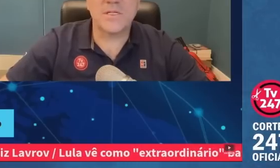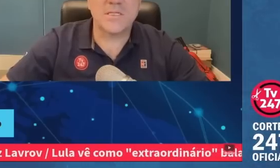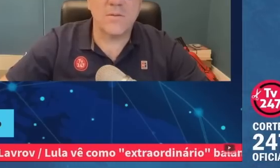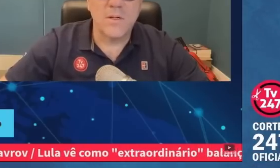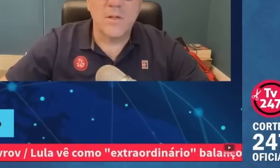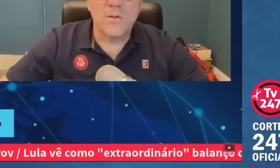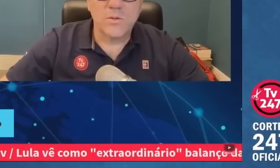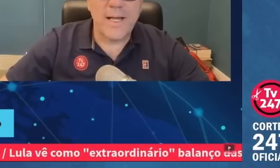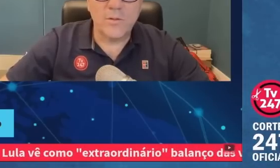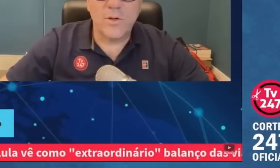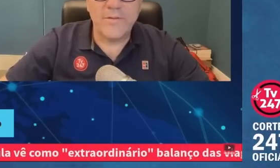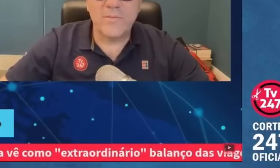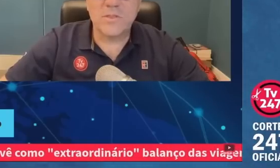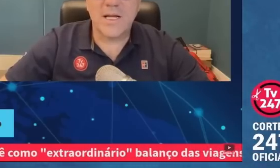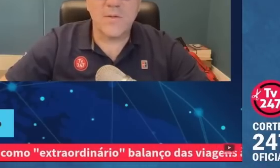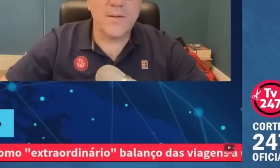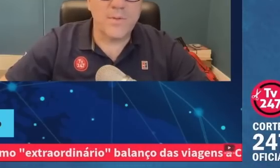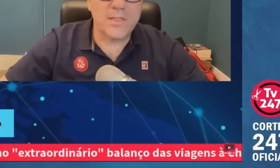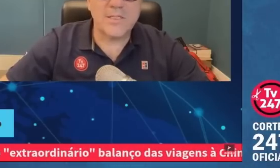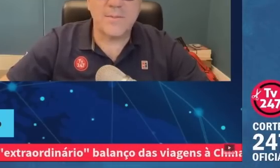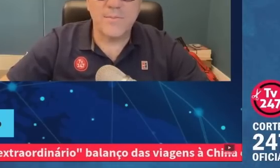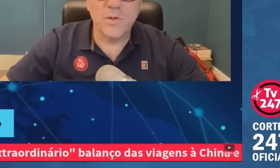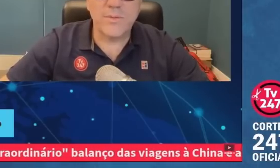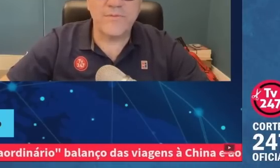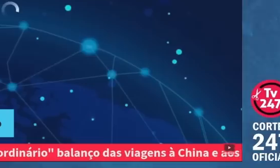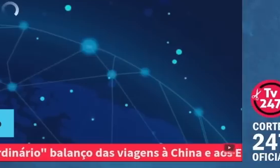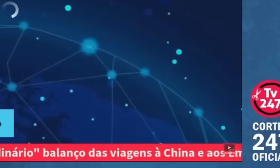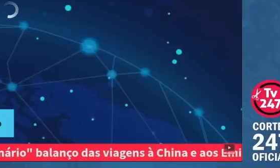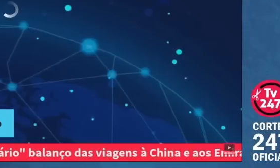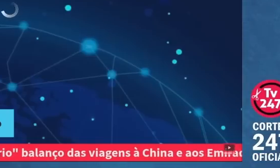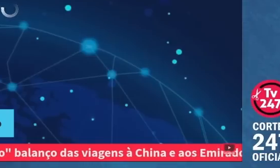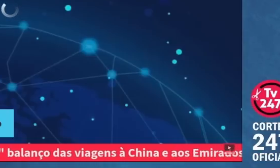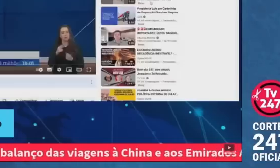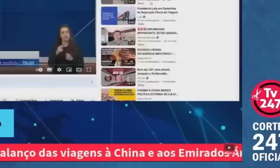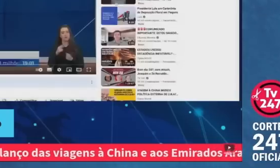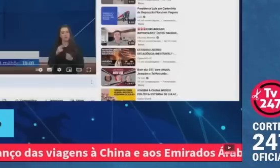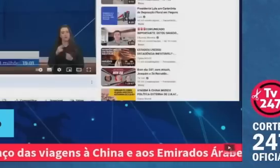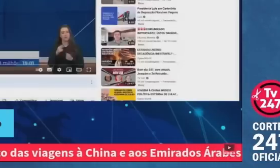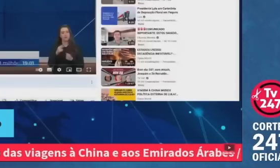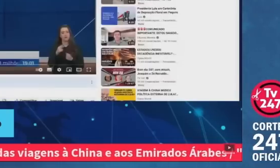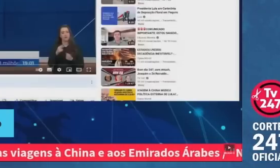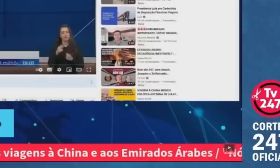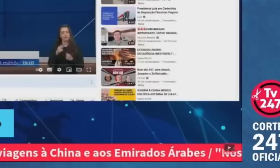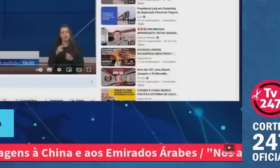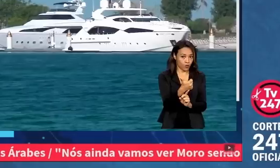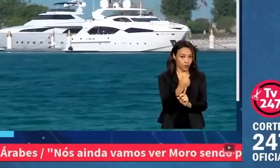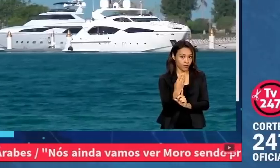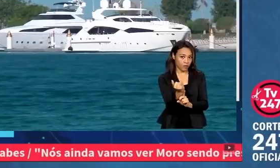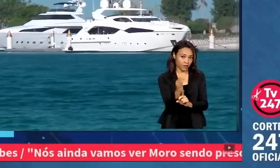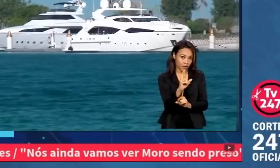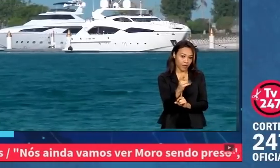viu, sobre a gestão do Hélio Dói. Vamos mostrar aqui uma reportagem muito bem feita pelo Marco Shoa nos Emirados